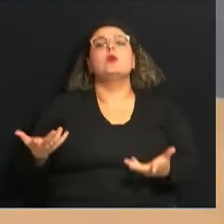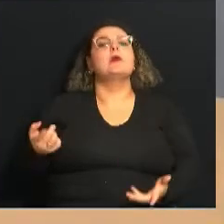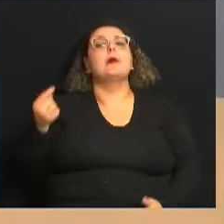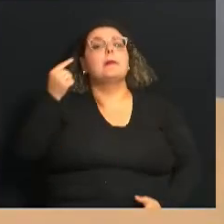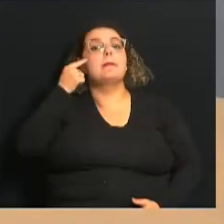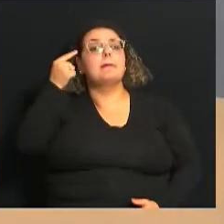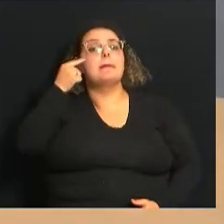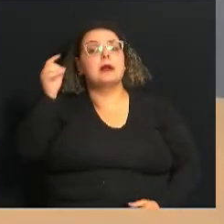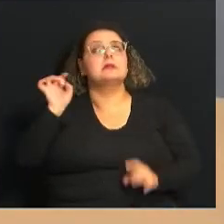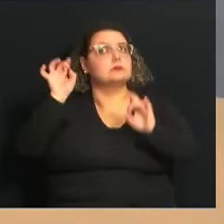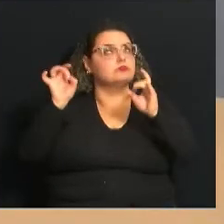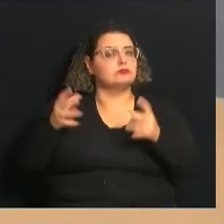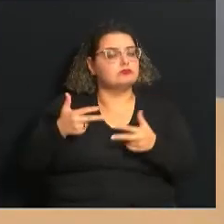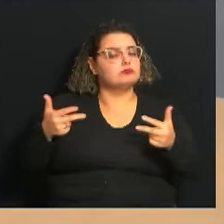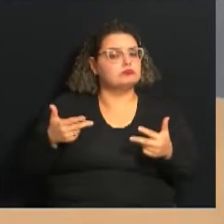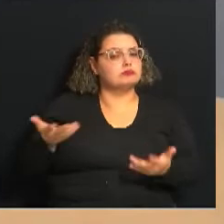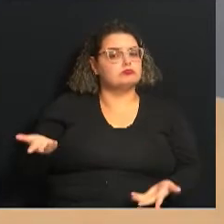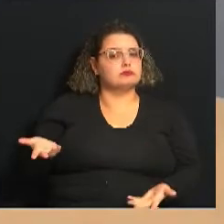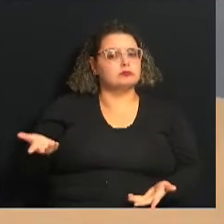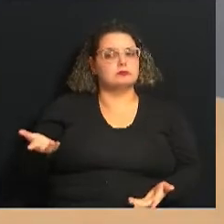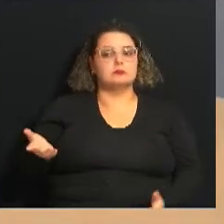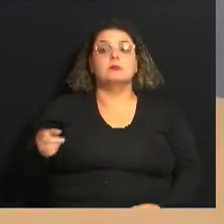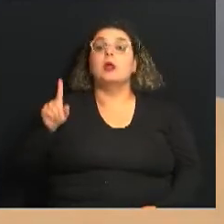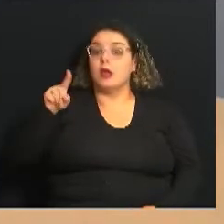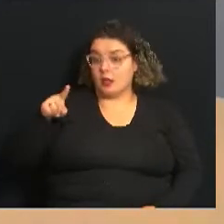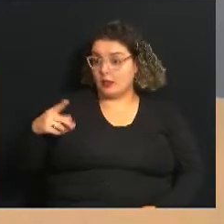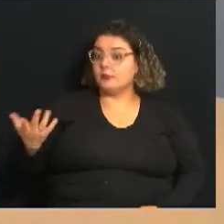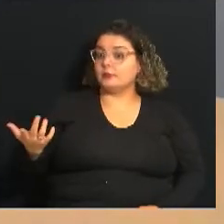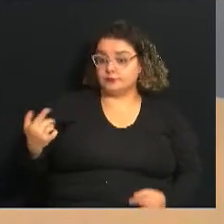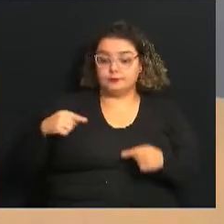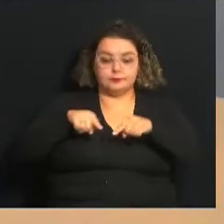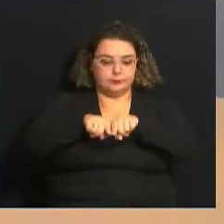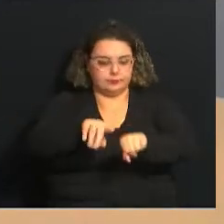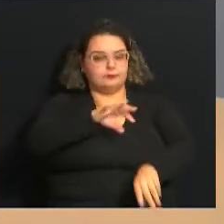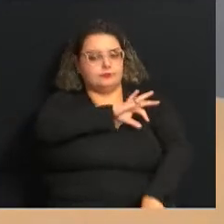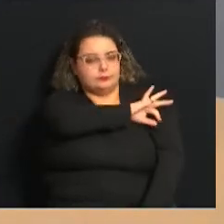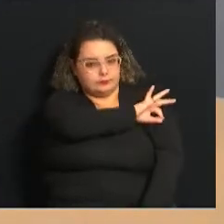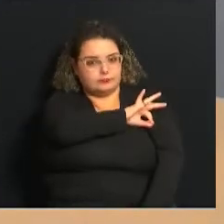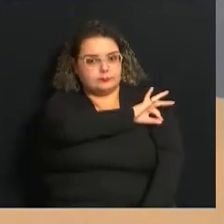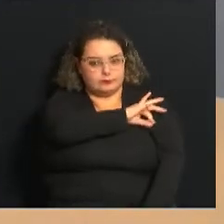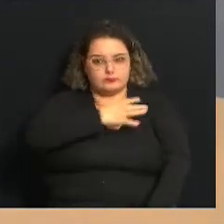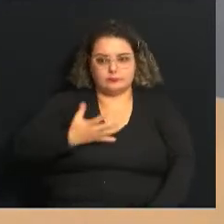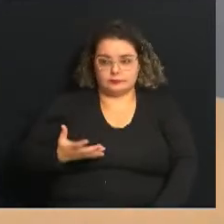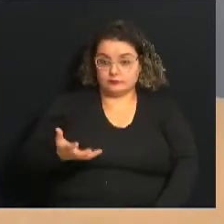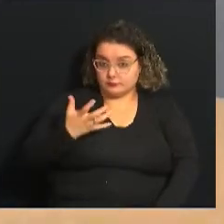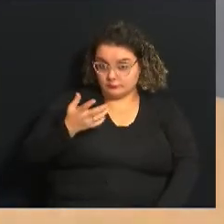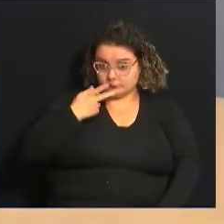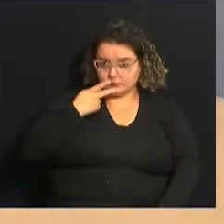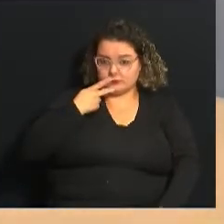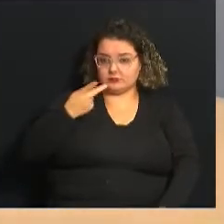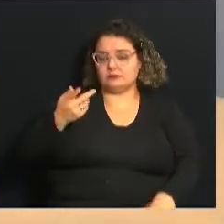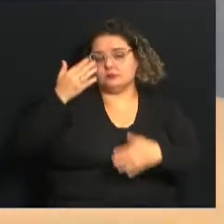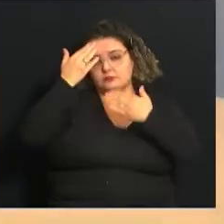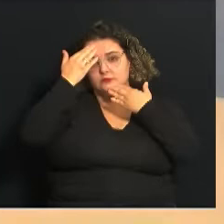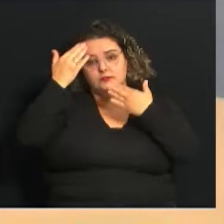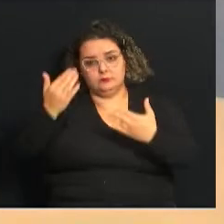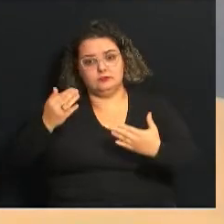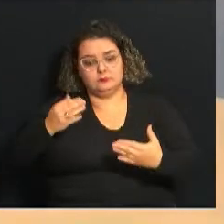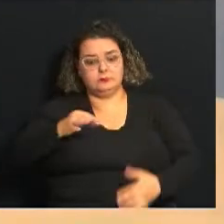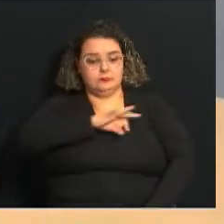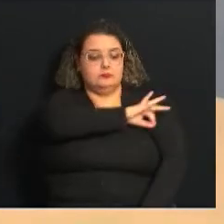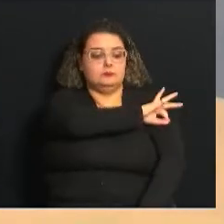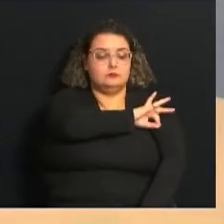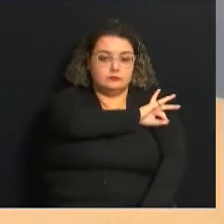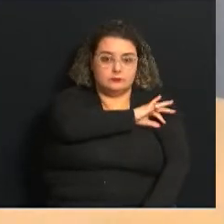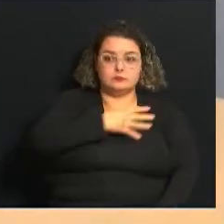para elas? Exatamente. Aliás, essa parceria com a Prefeitura, eu queria destacar aqui, agradecer à Prefeitura Municipal, através